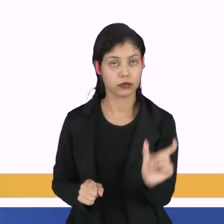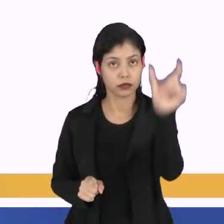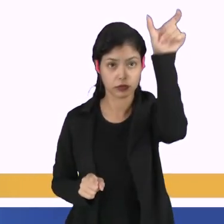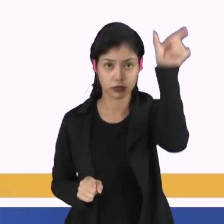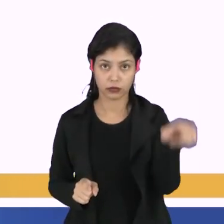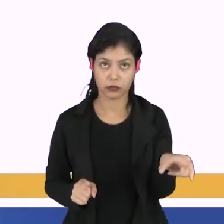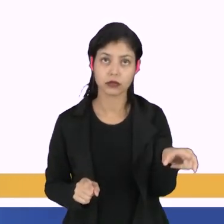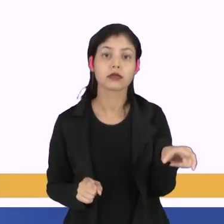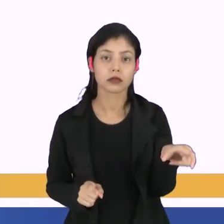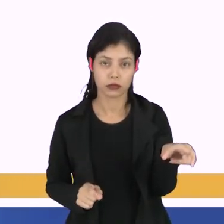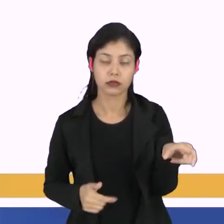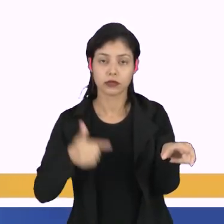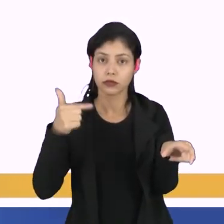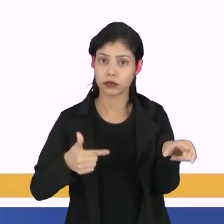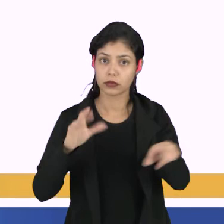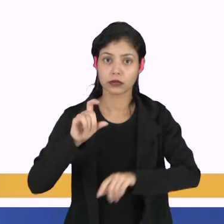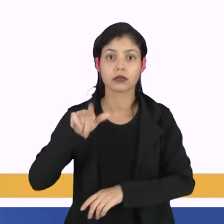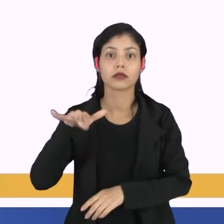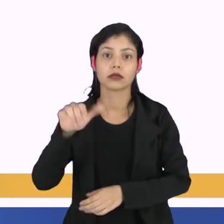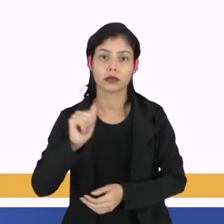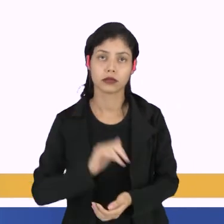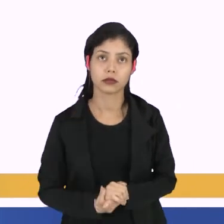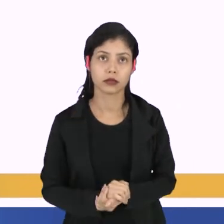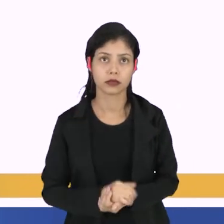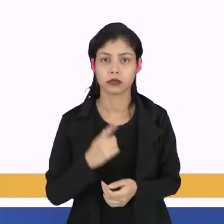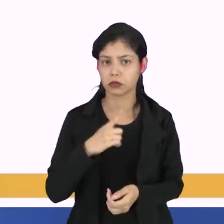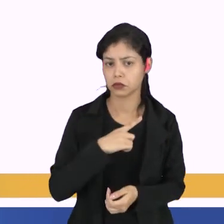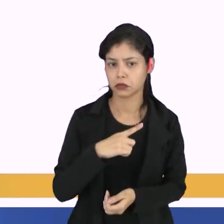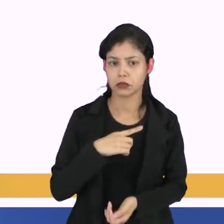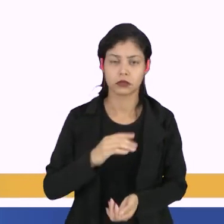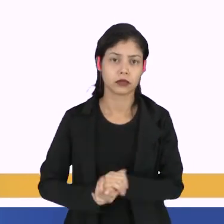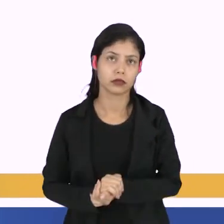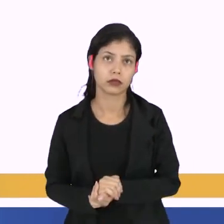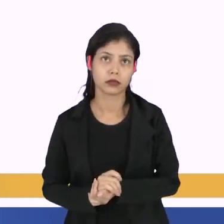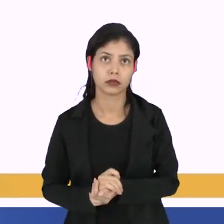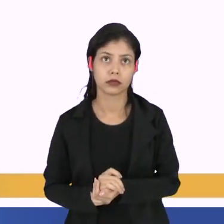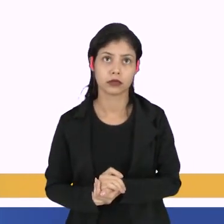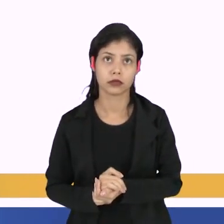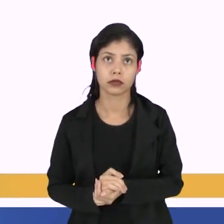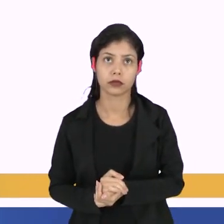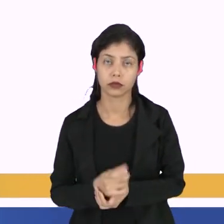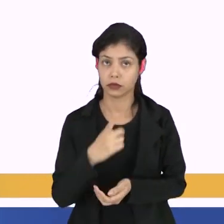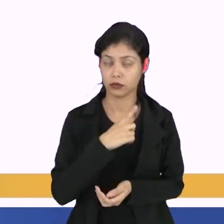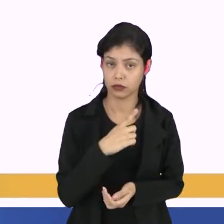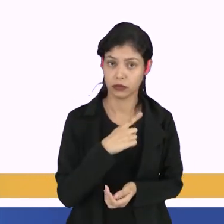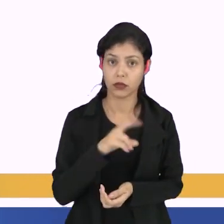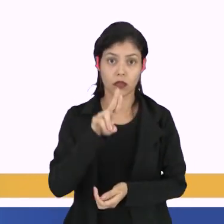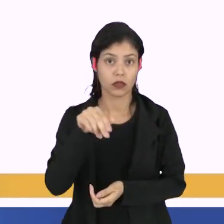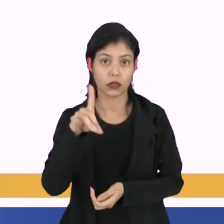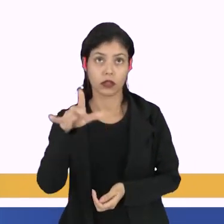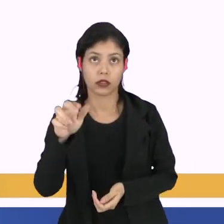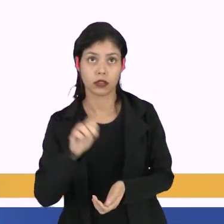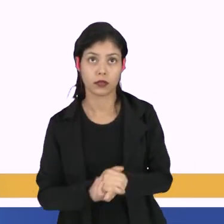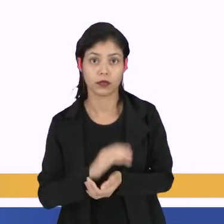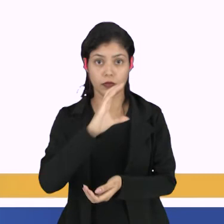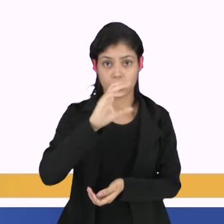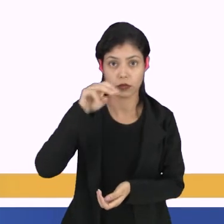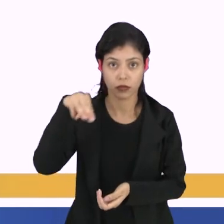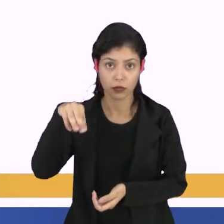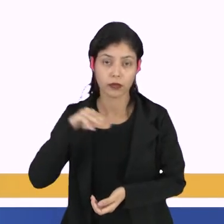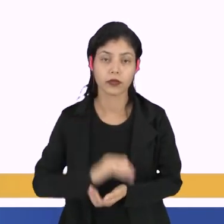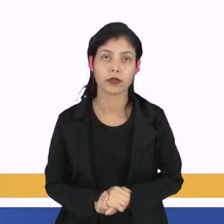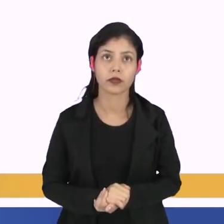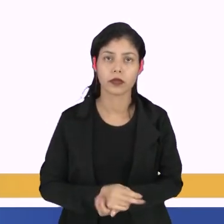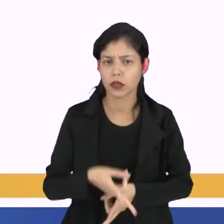cada item. Na segunda coluna, nós temos a variação de estatura, que ela é dada em unidade de medida de